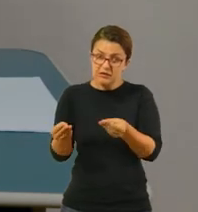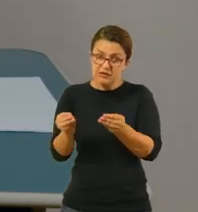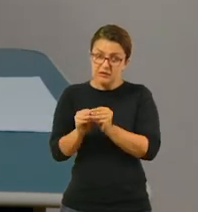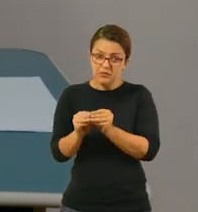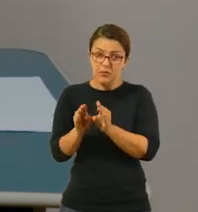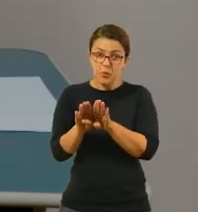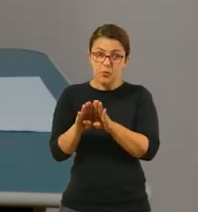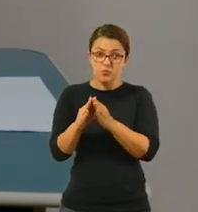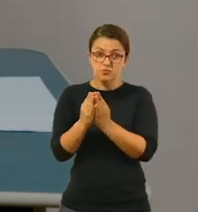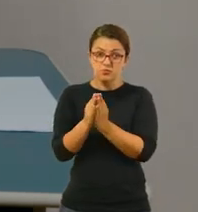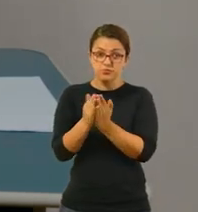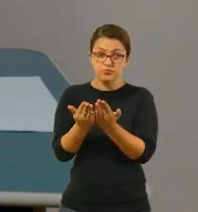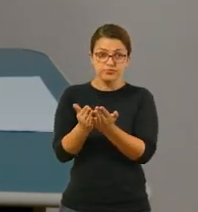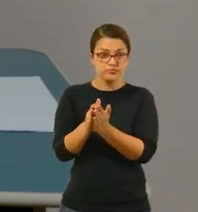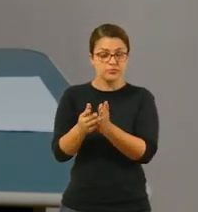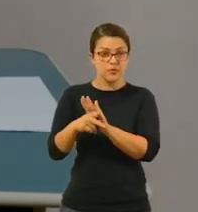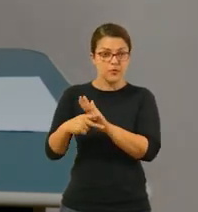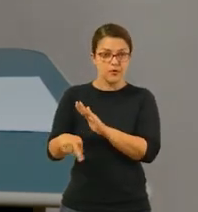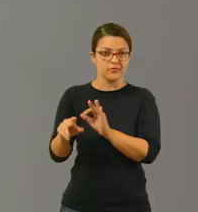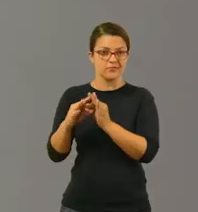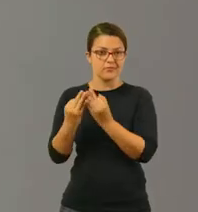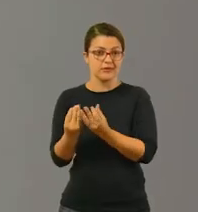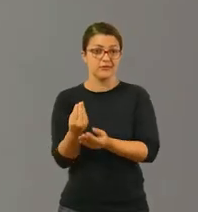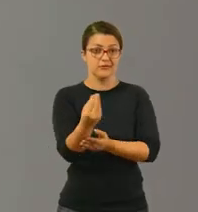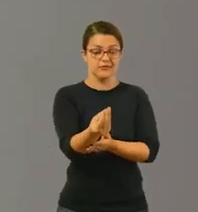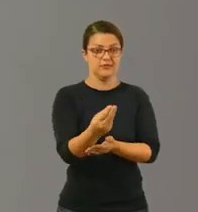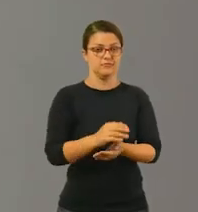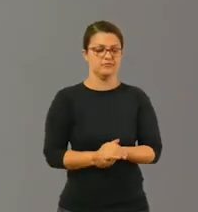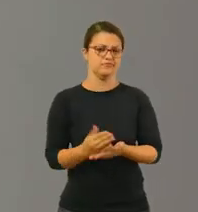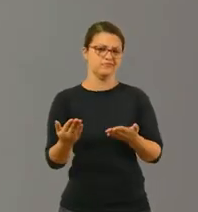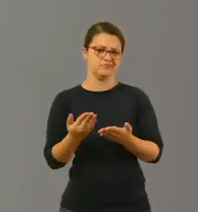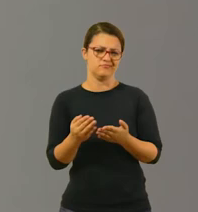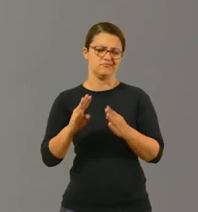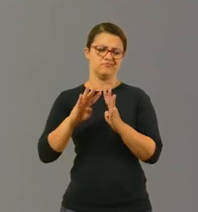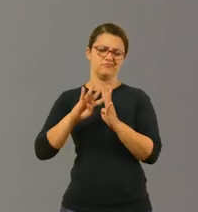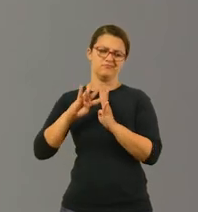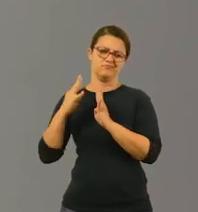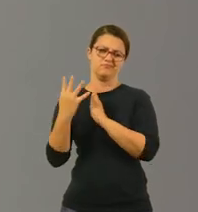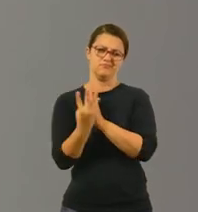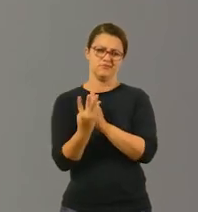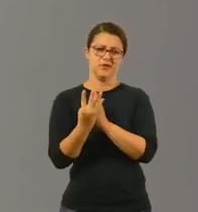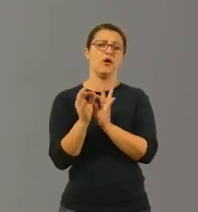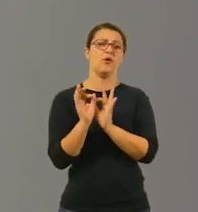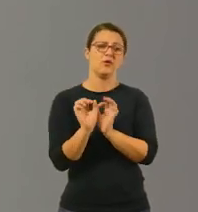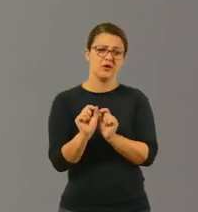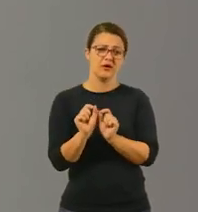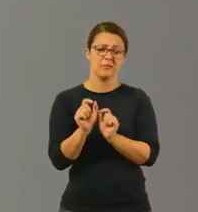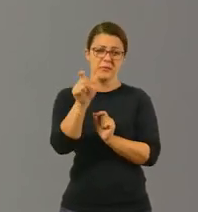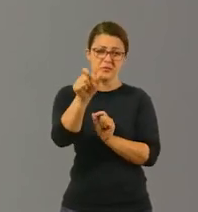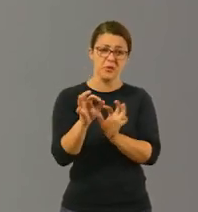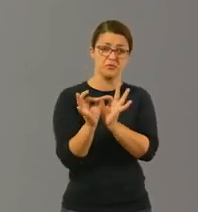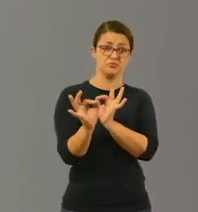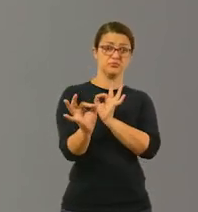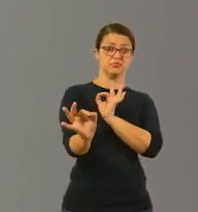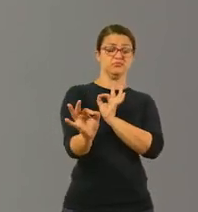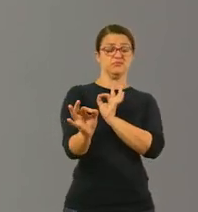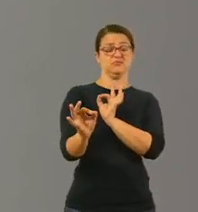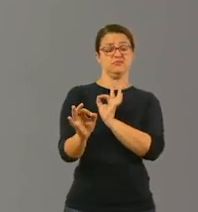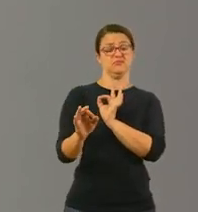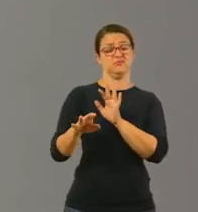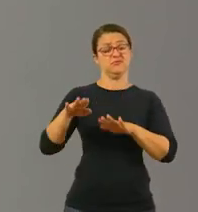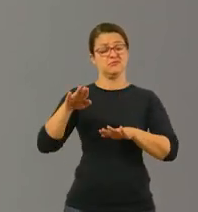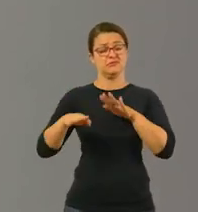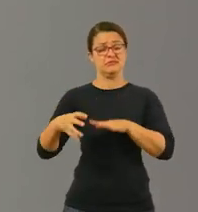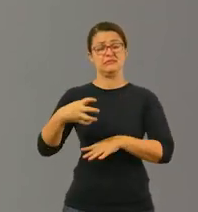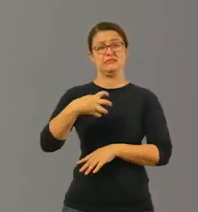e ofereça para alguém da família. Nesse momento de quarentena, estamos fisicamente longe das